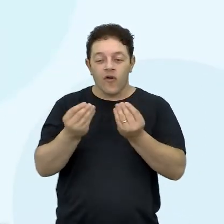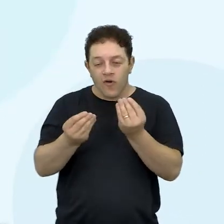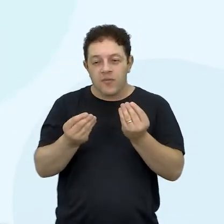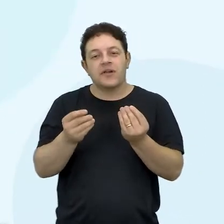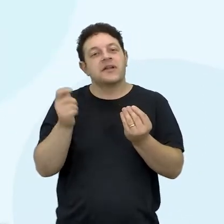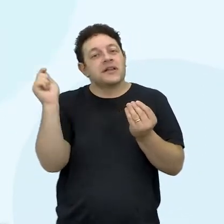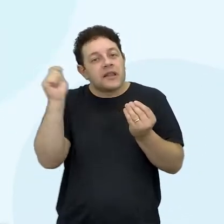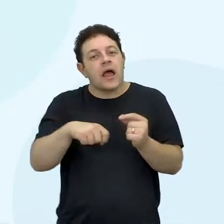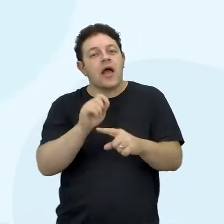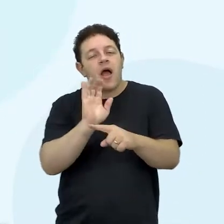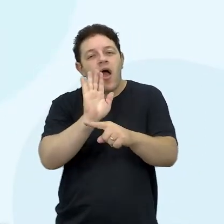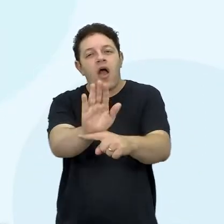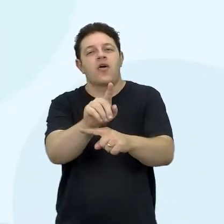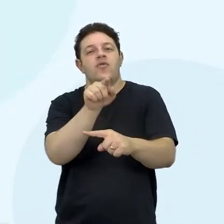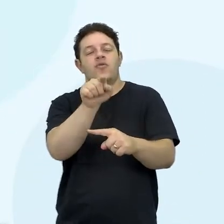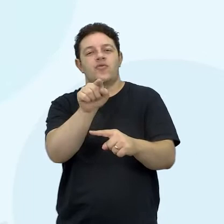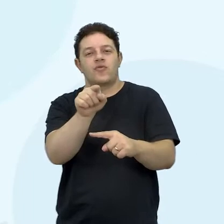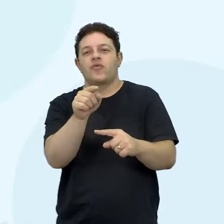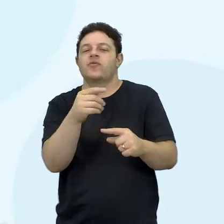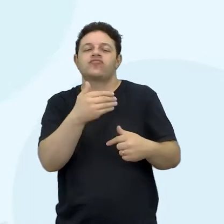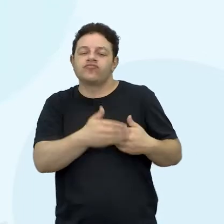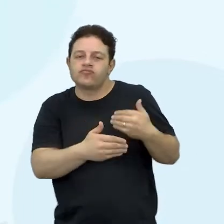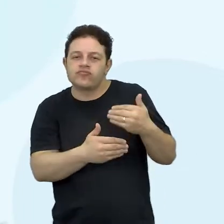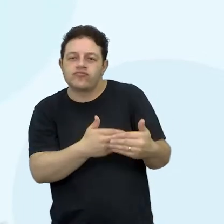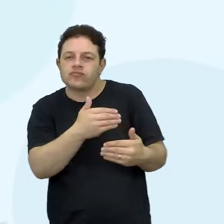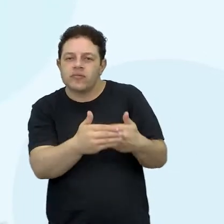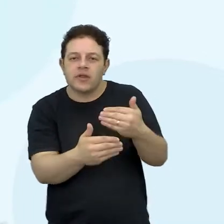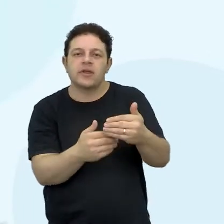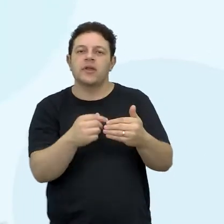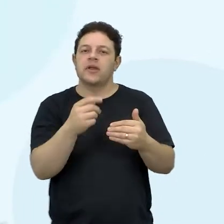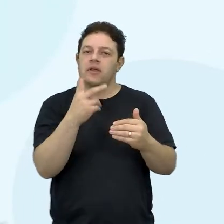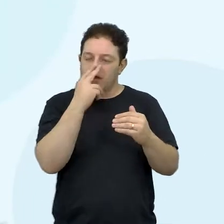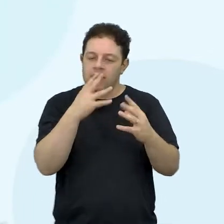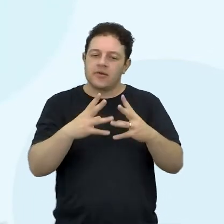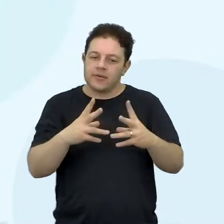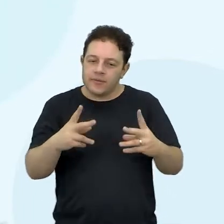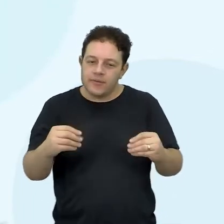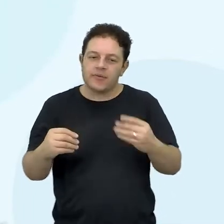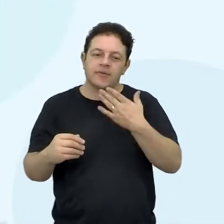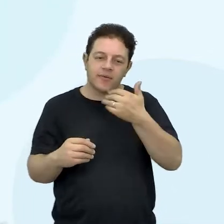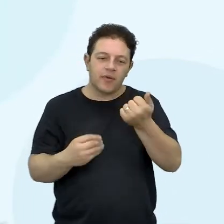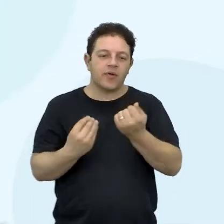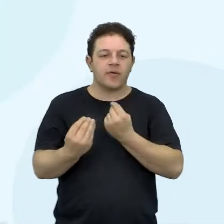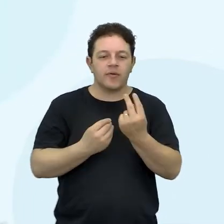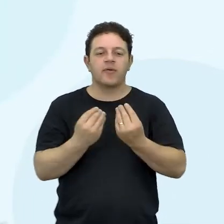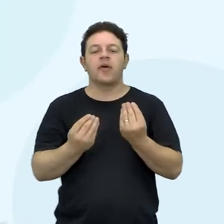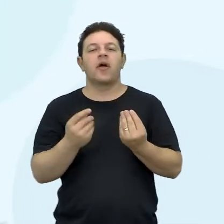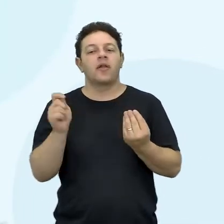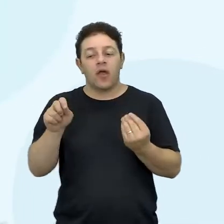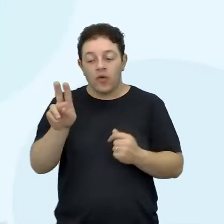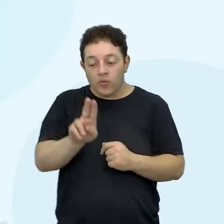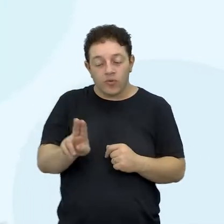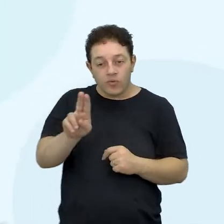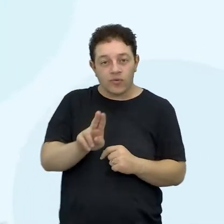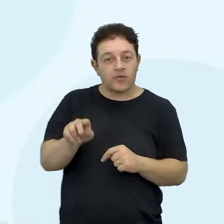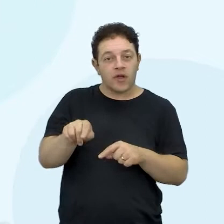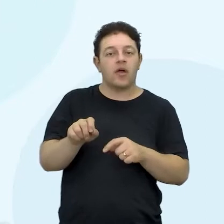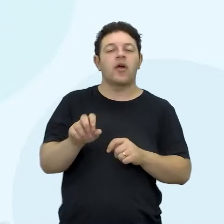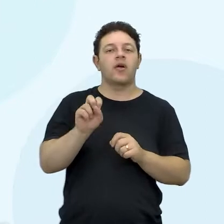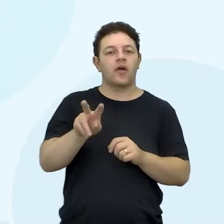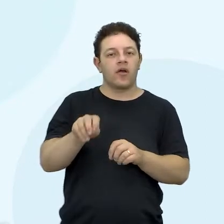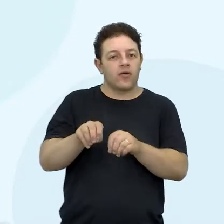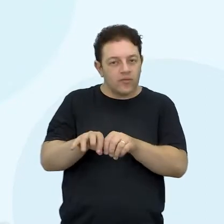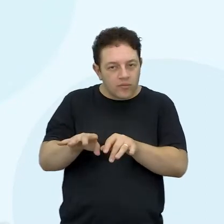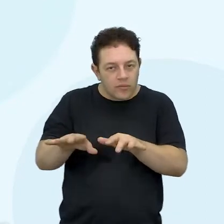principais soluções ou processos de mitigação que a gente pode, então, utilizar para que